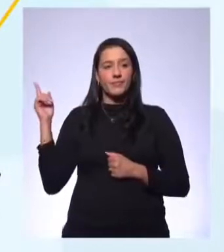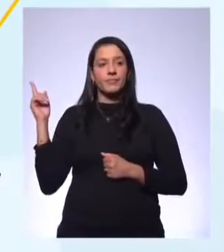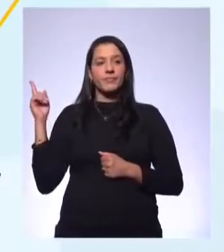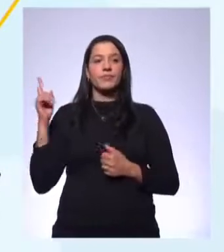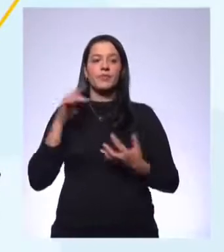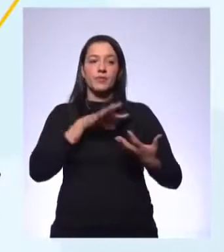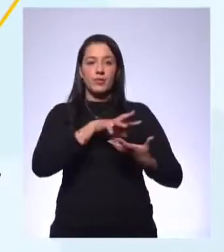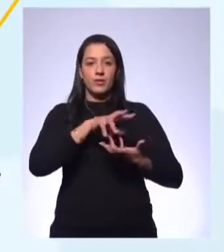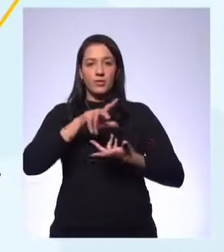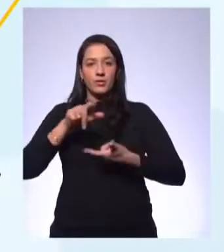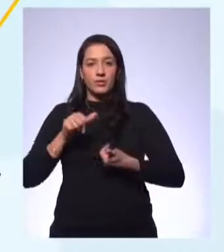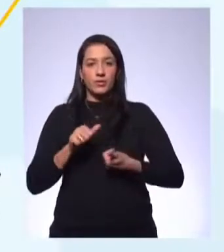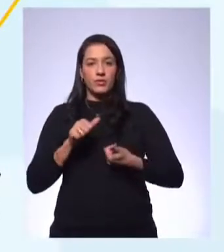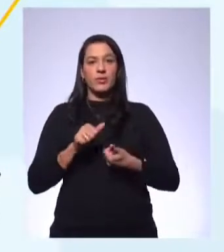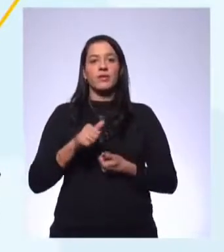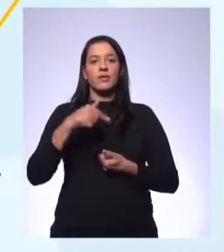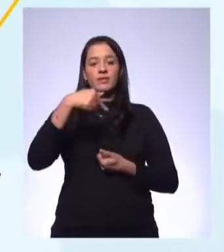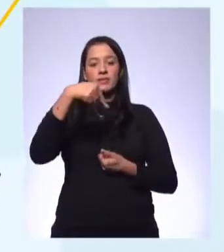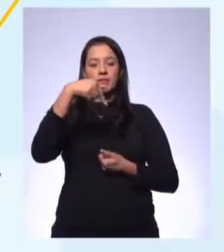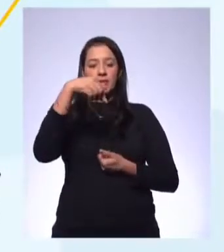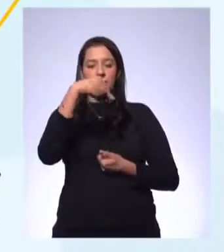só,